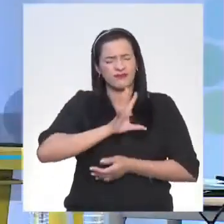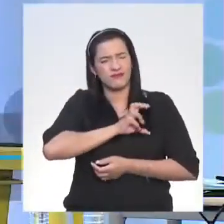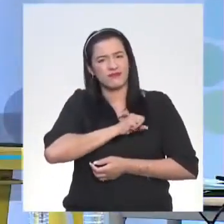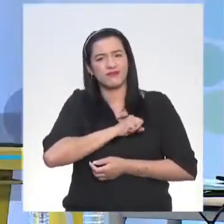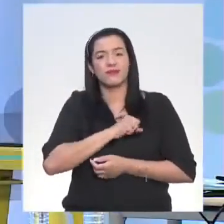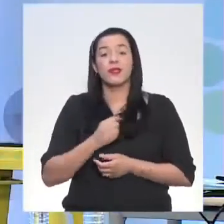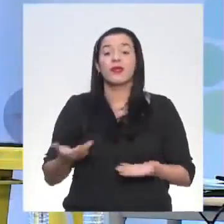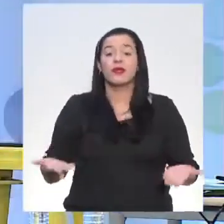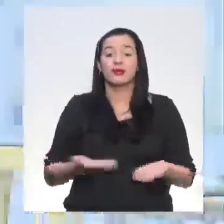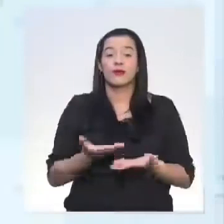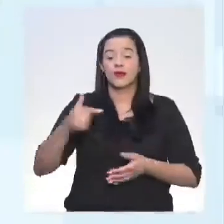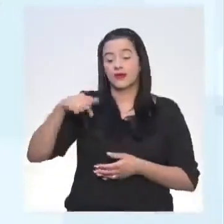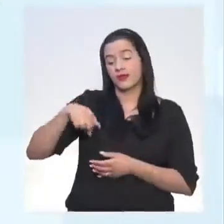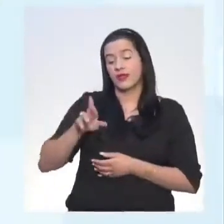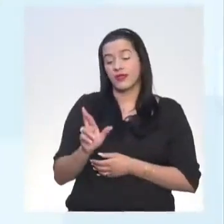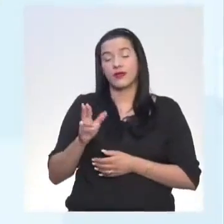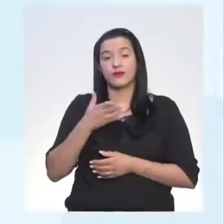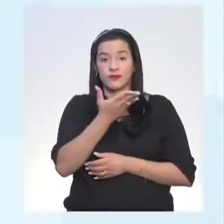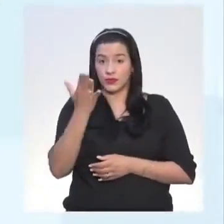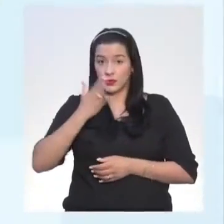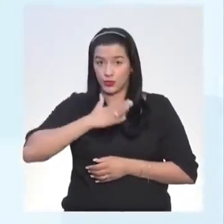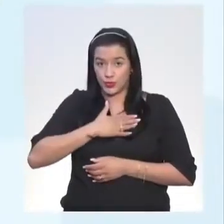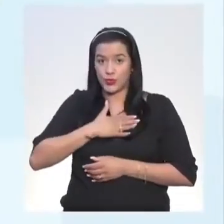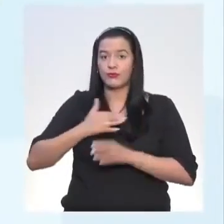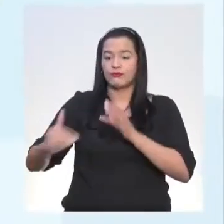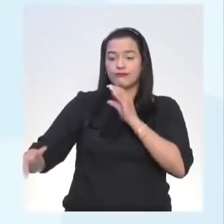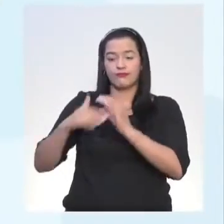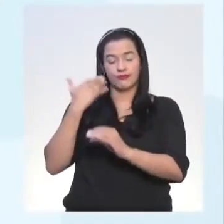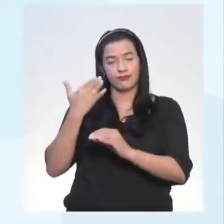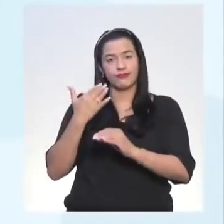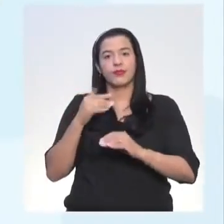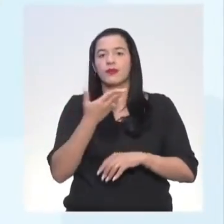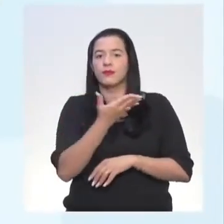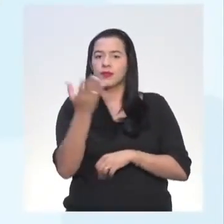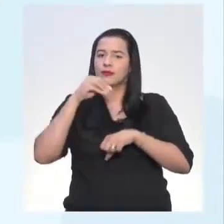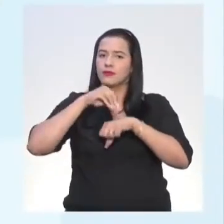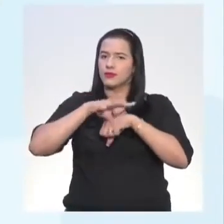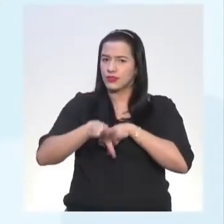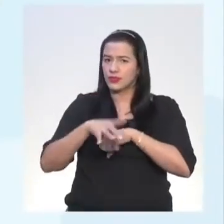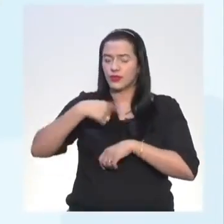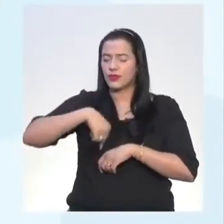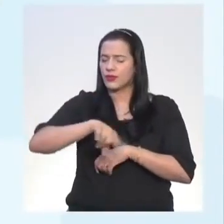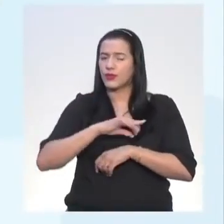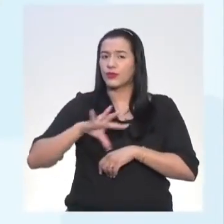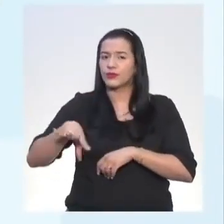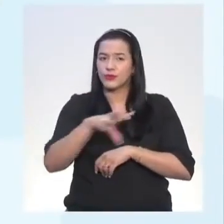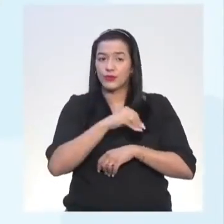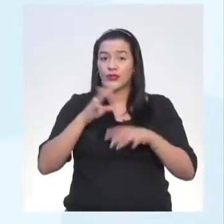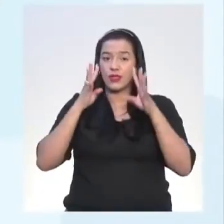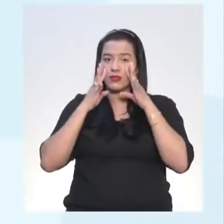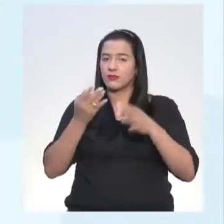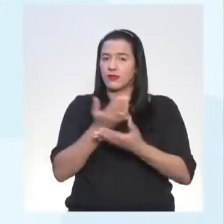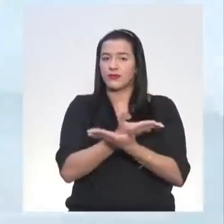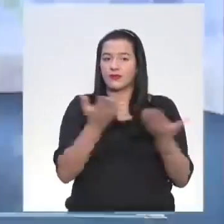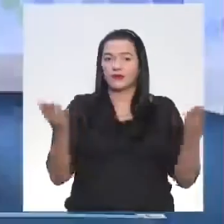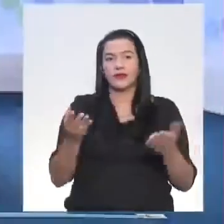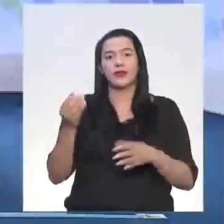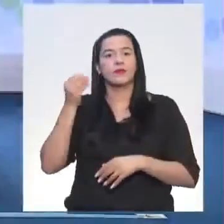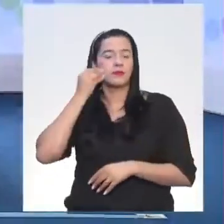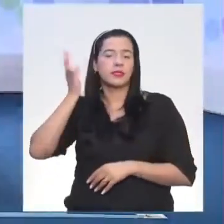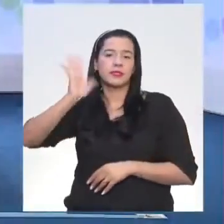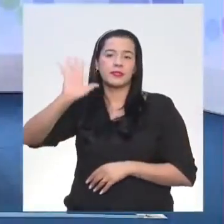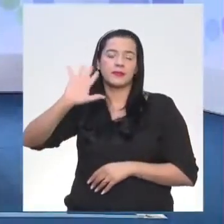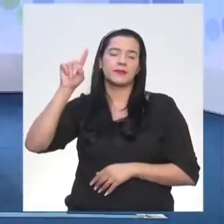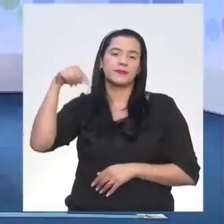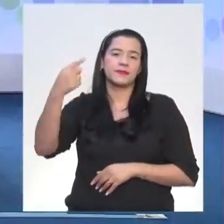Subiu o QR Code, gostou, escreve que gostou, não gostou, manda sua sugestão, porque nós somos todos ouvidos para vocês. Um cheiro e até